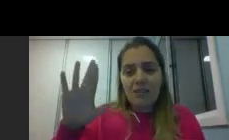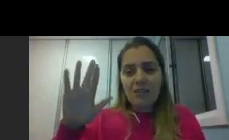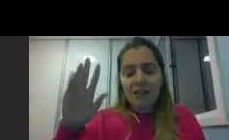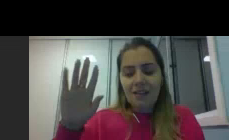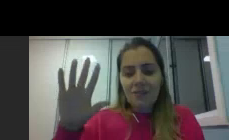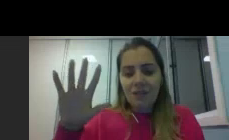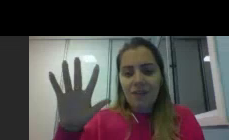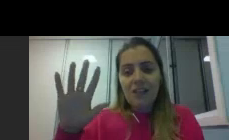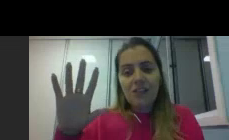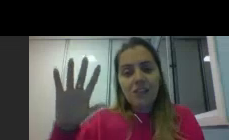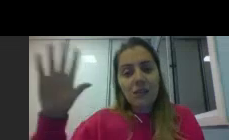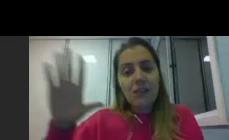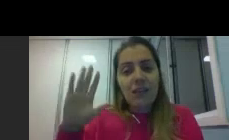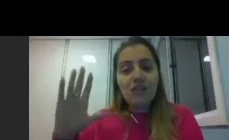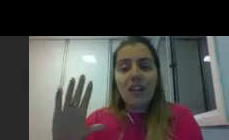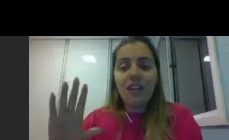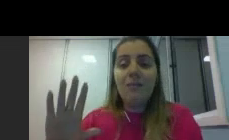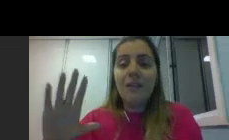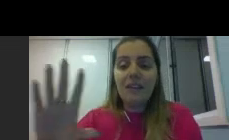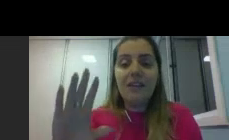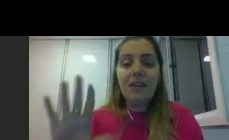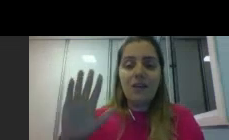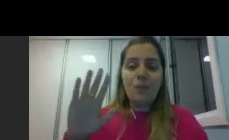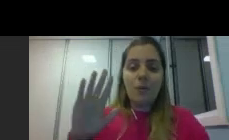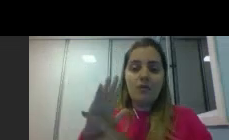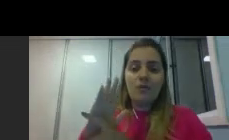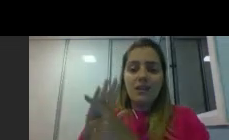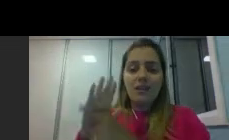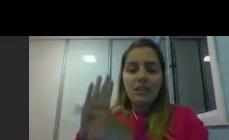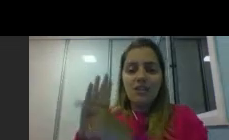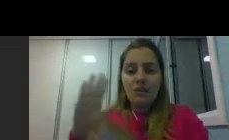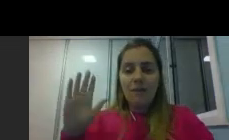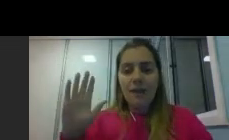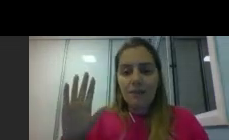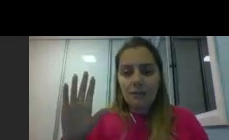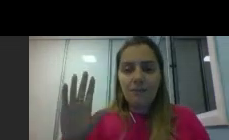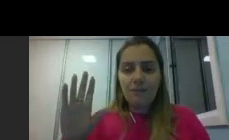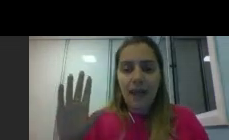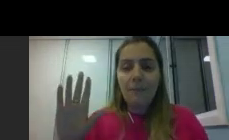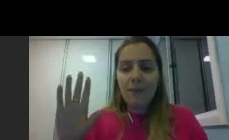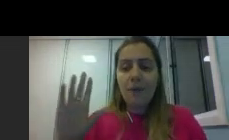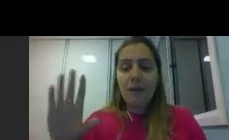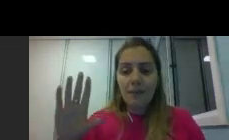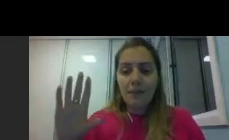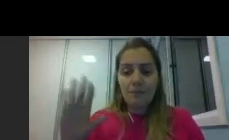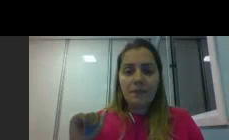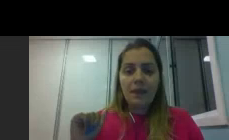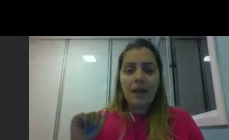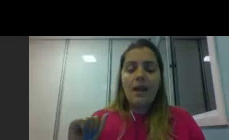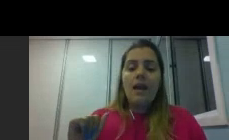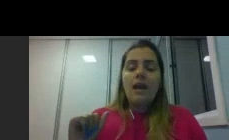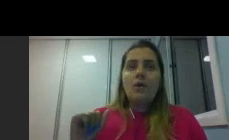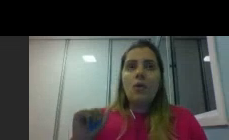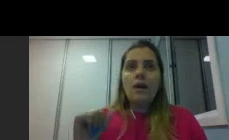dos meus dedos, né, das minhas falanges, eu tenho o gene que me determina que eu produzo aqui um dedinho a mais, tá? Eu